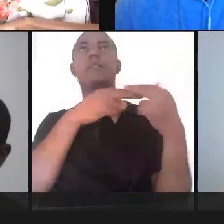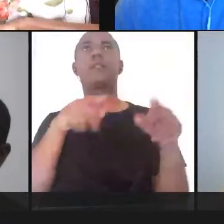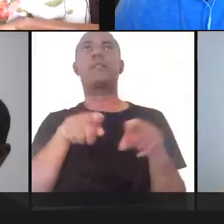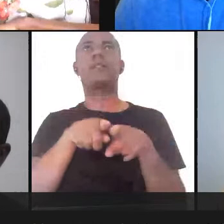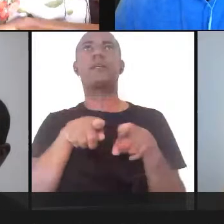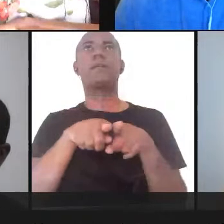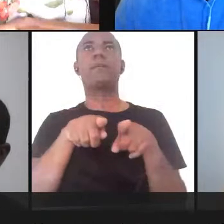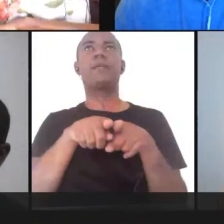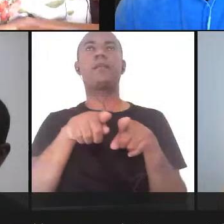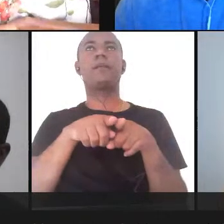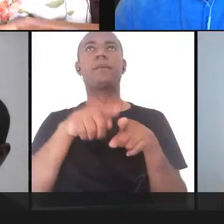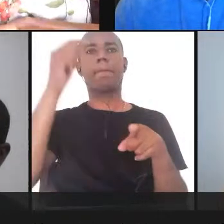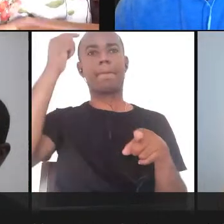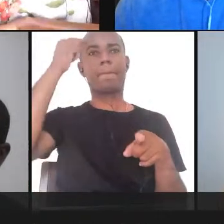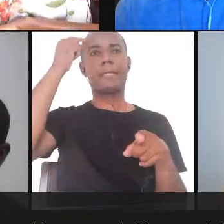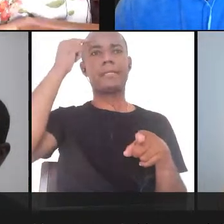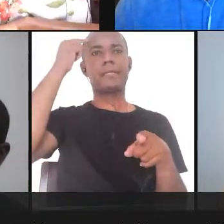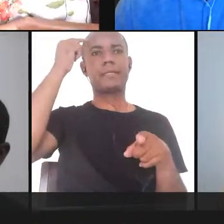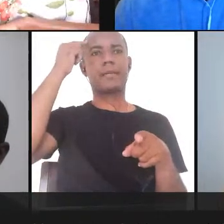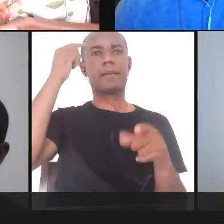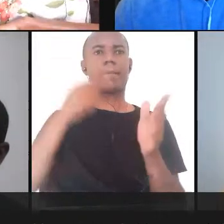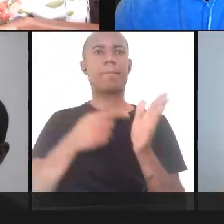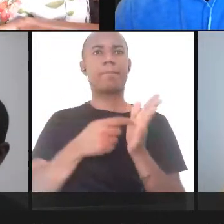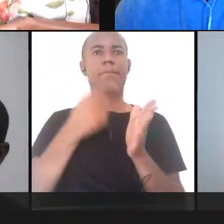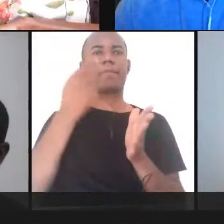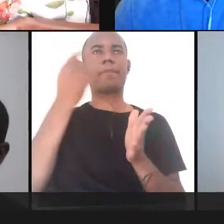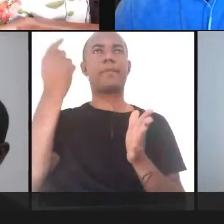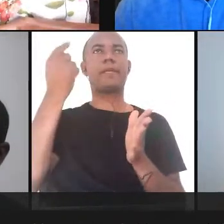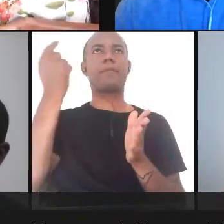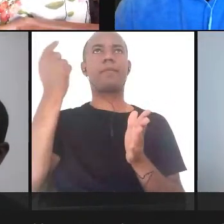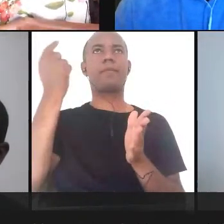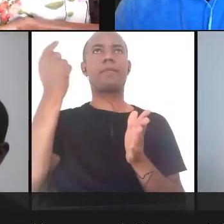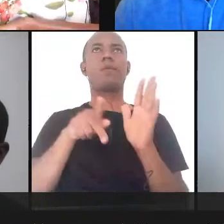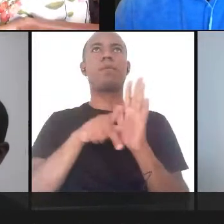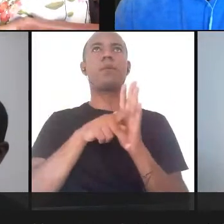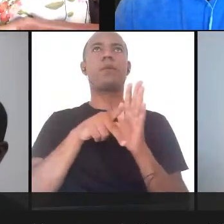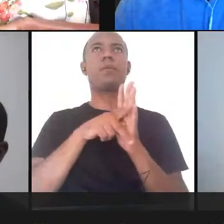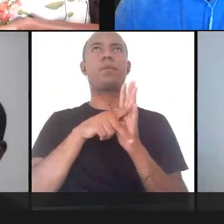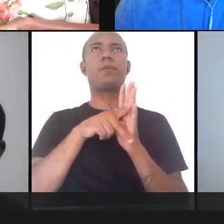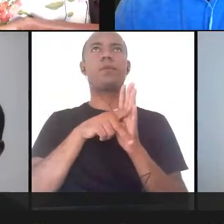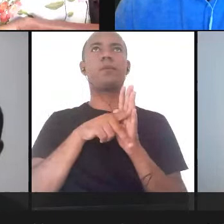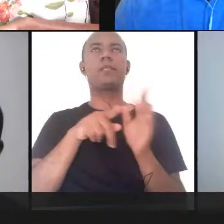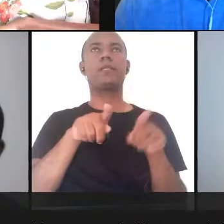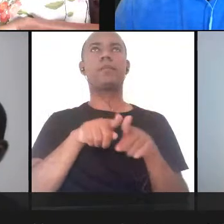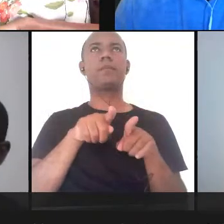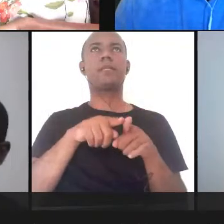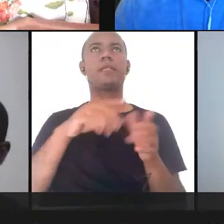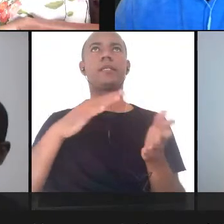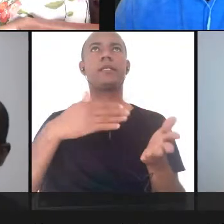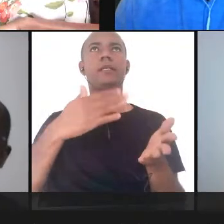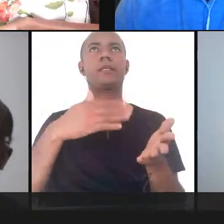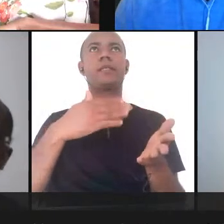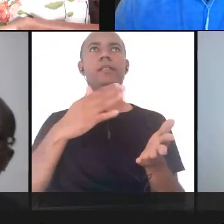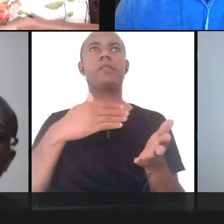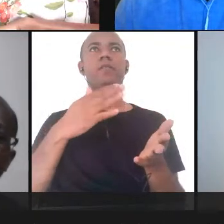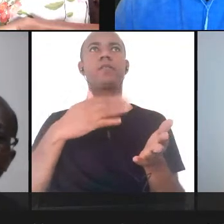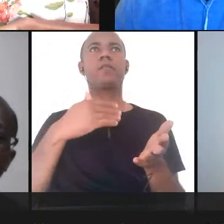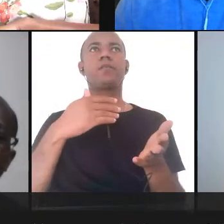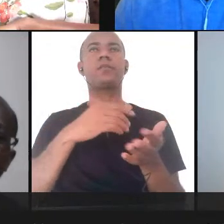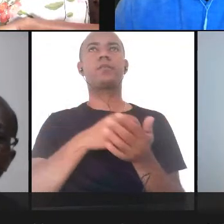é o primeiro momento que aquele ser vai ter com o livro. Então, é um momento importante,